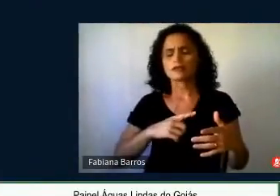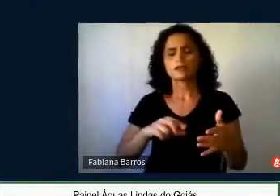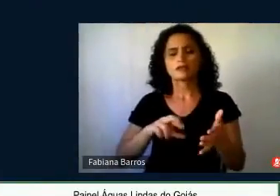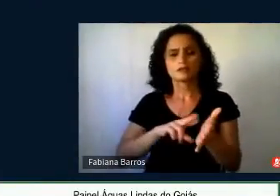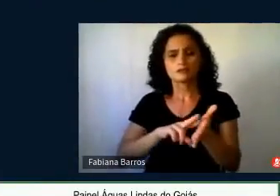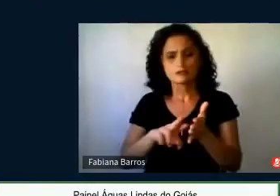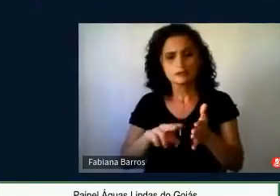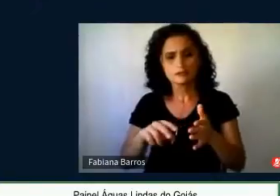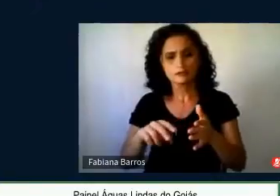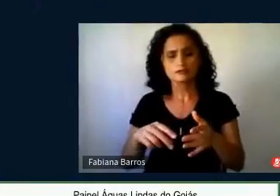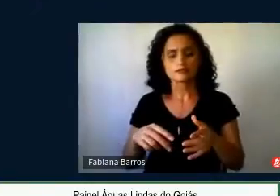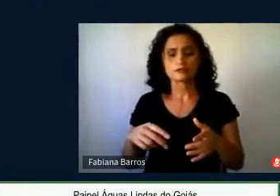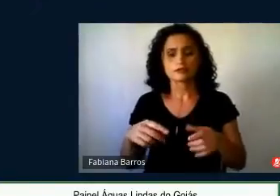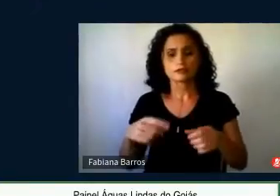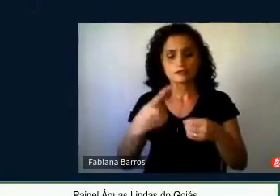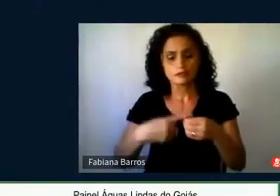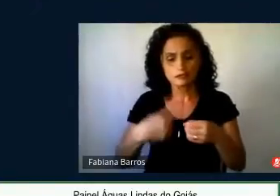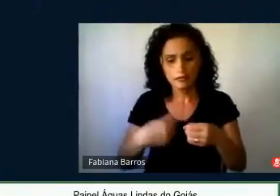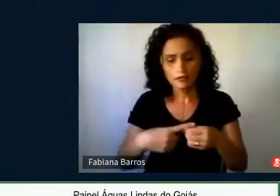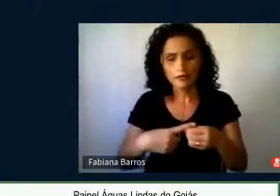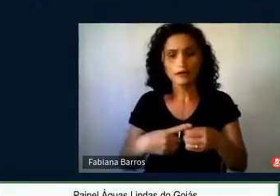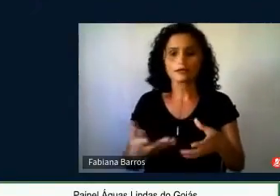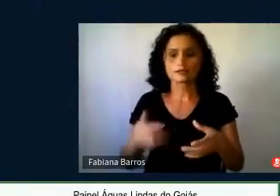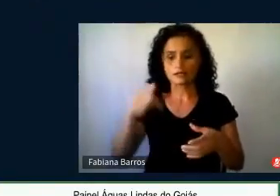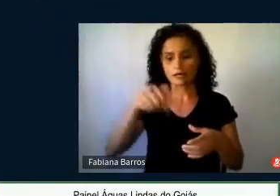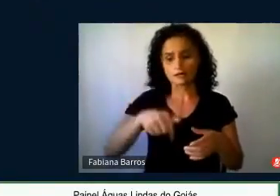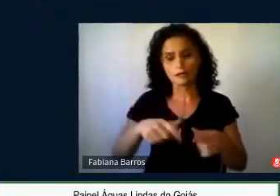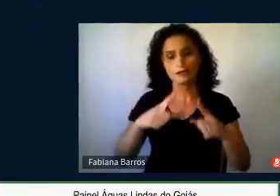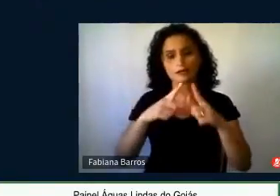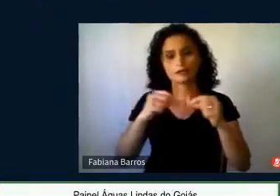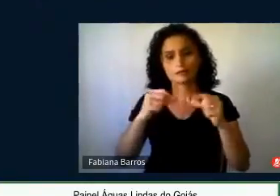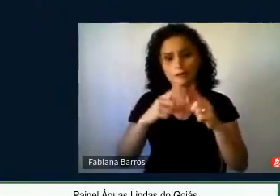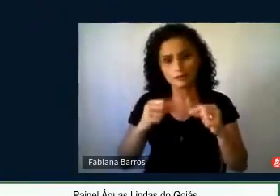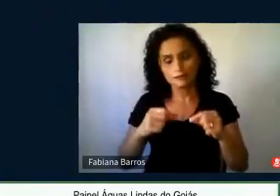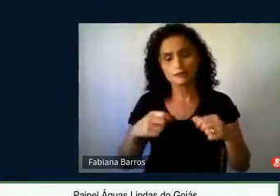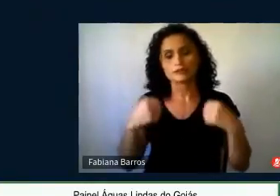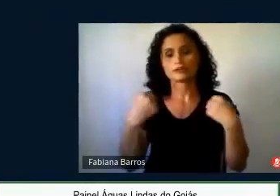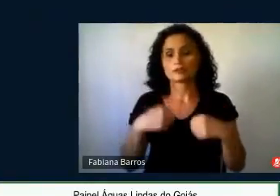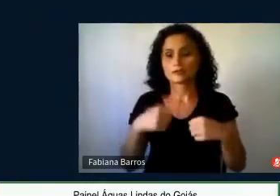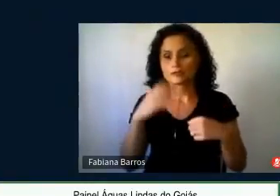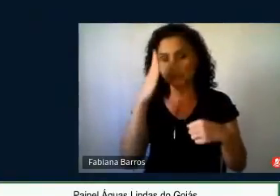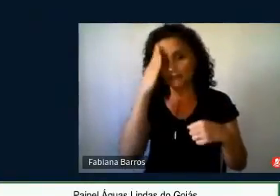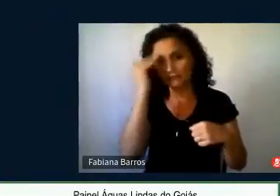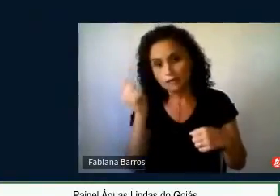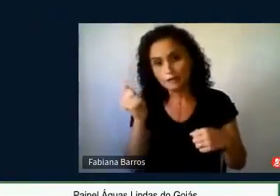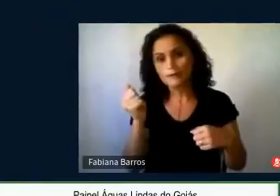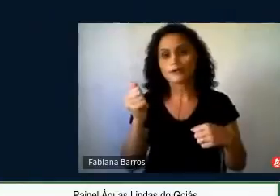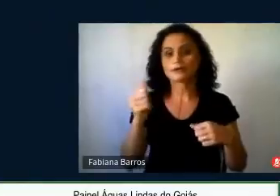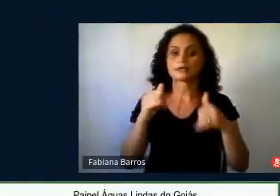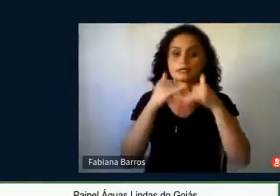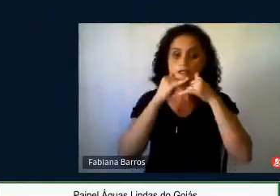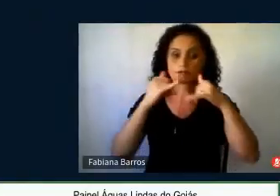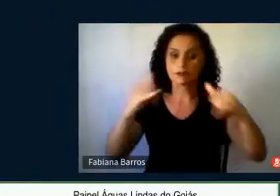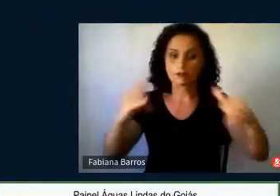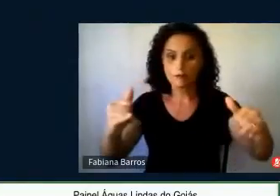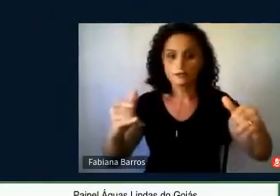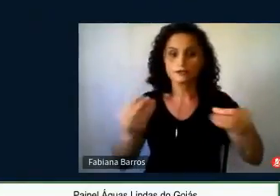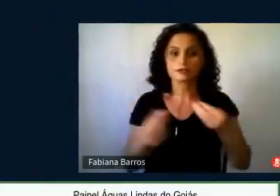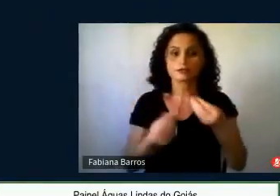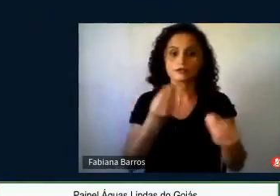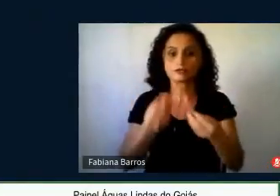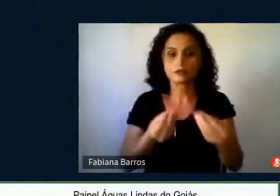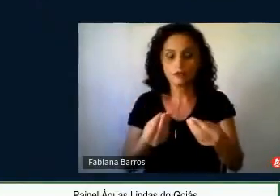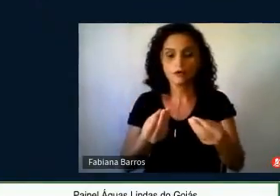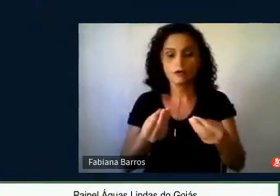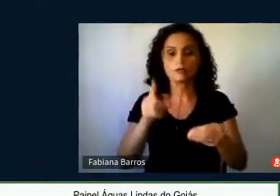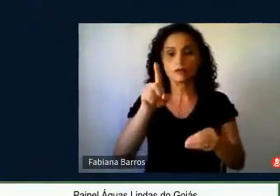a gente precisa que essa informação esteja traduzida para o nível local. Fazer um painel Brasília, muitas vezes não dá a sensação, não dá a noção